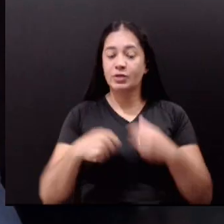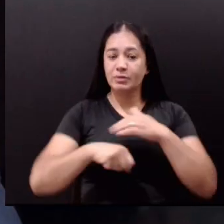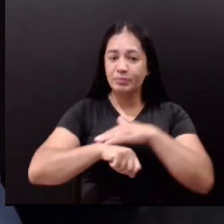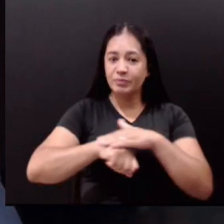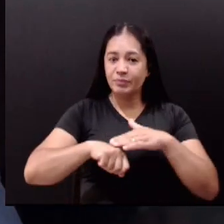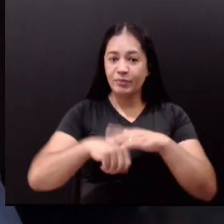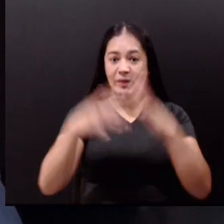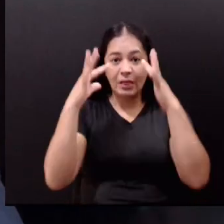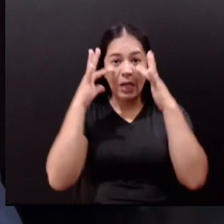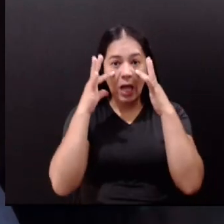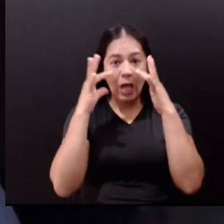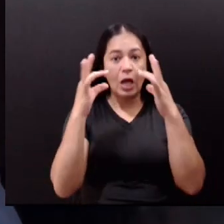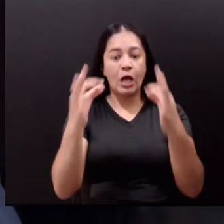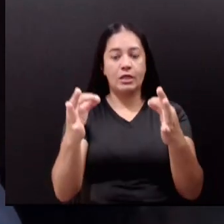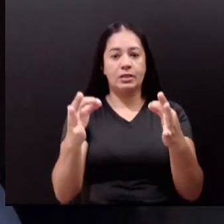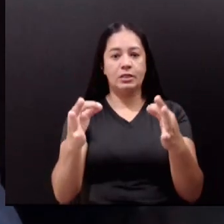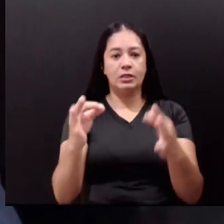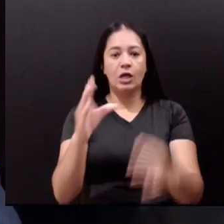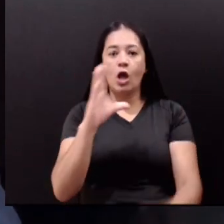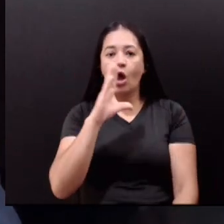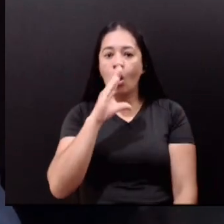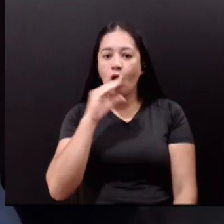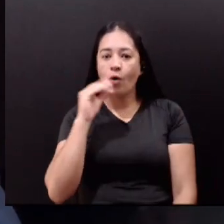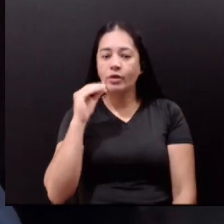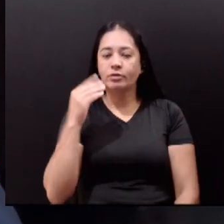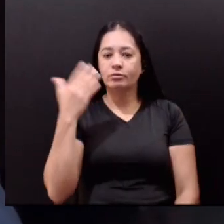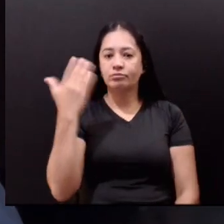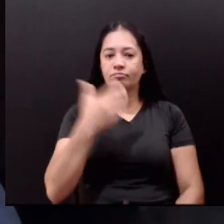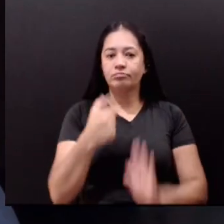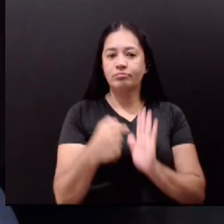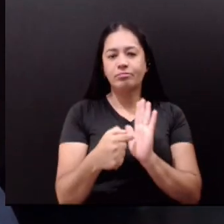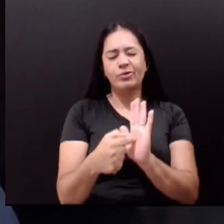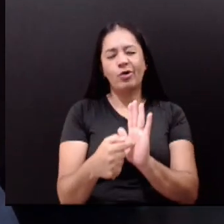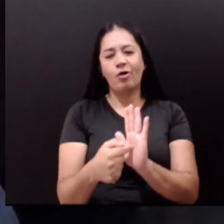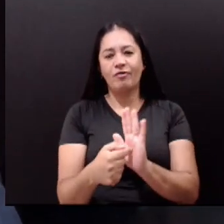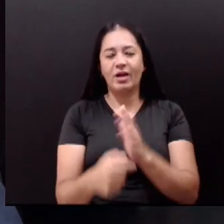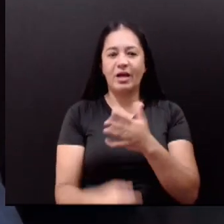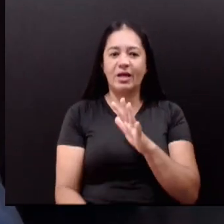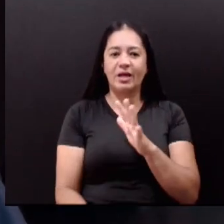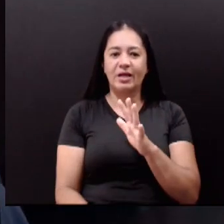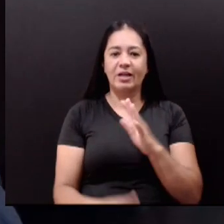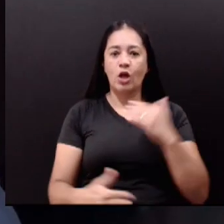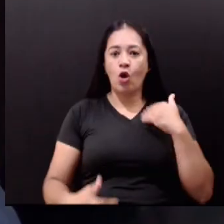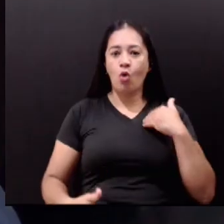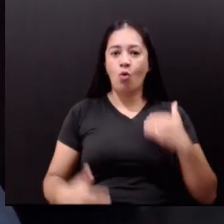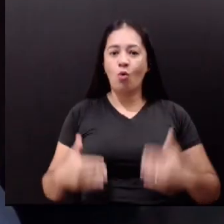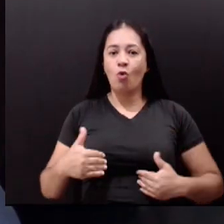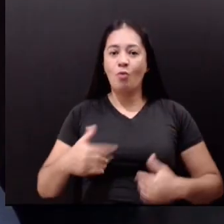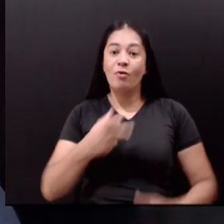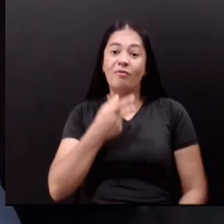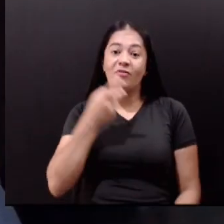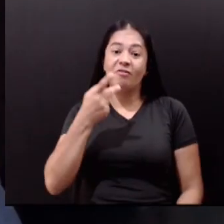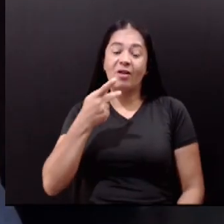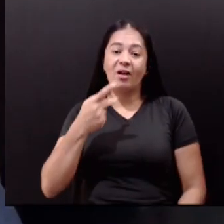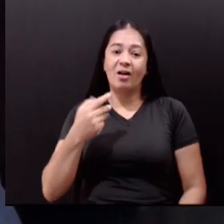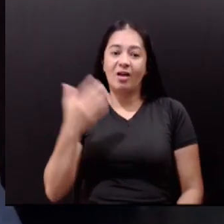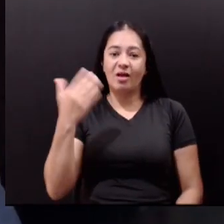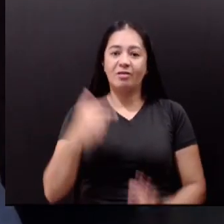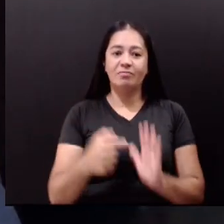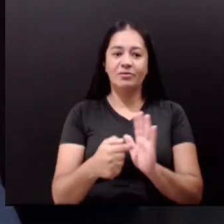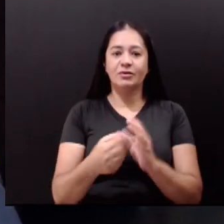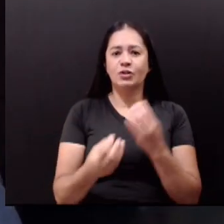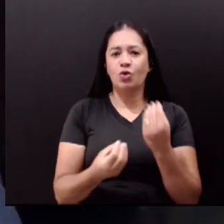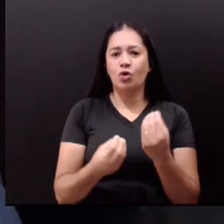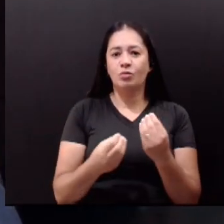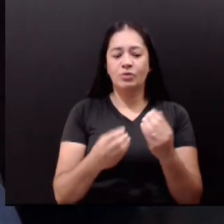adolescentes estão demonstrando, né, muito se diz, né, o corpo fala também, né, como que ele sai da festa, como que ele não sai. Mas como